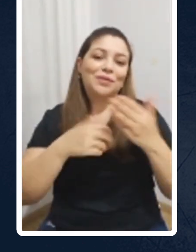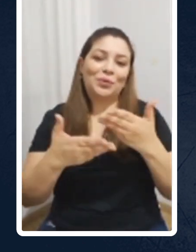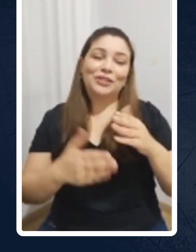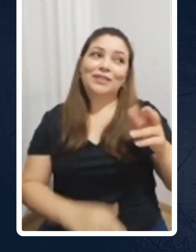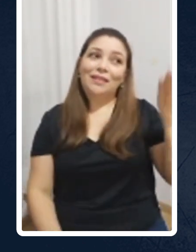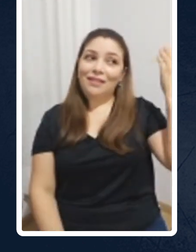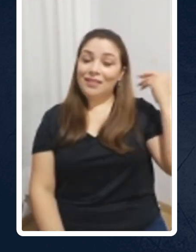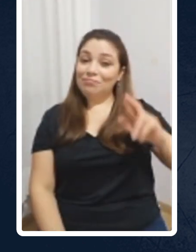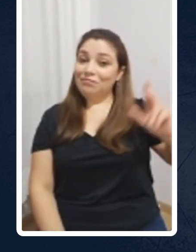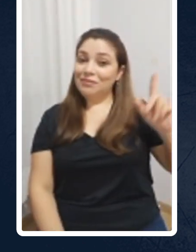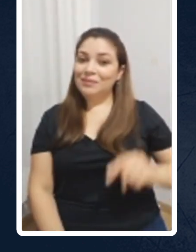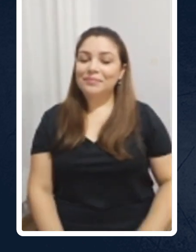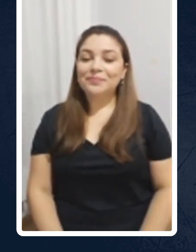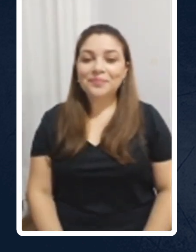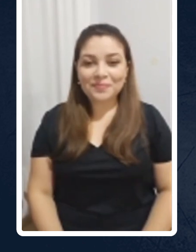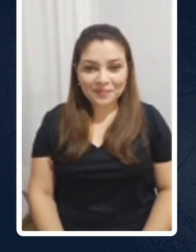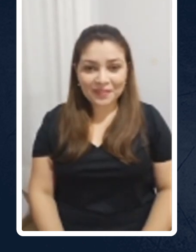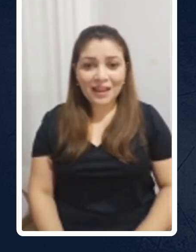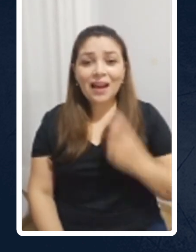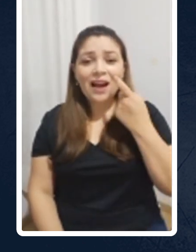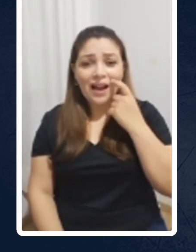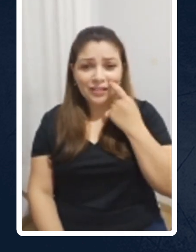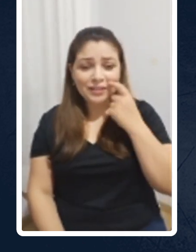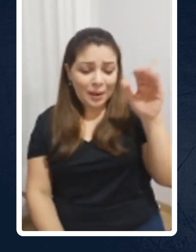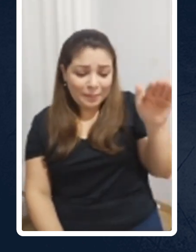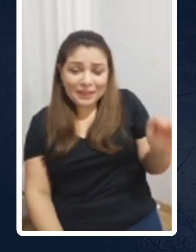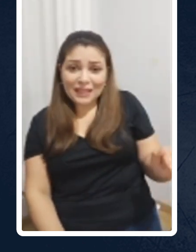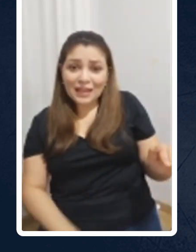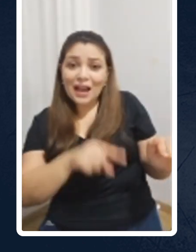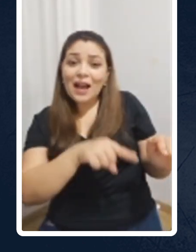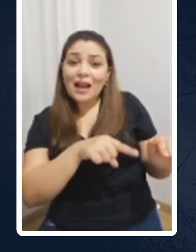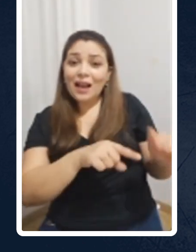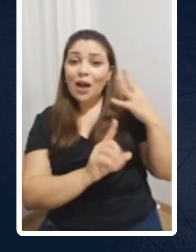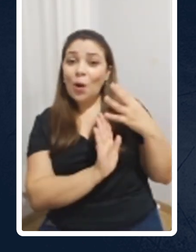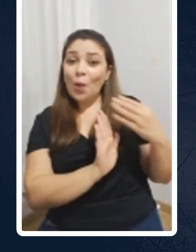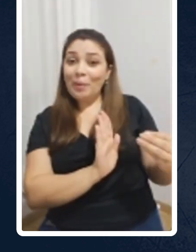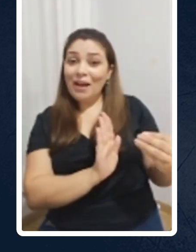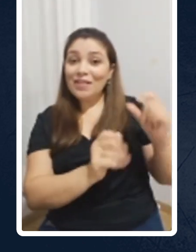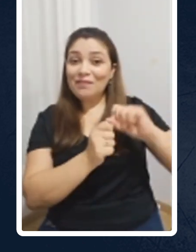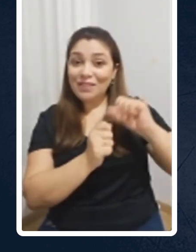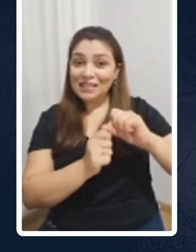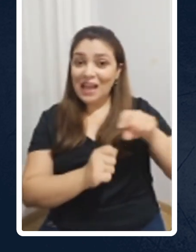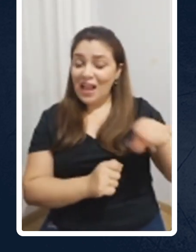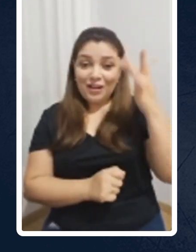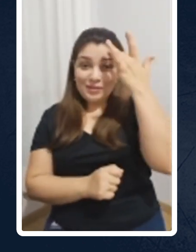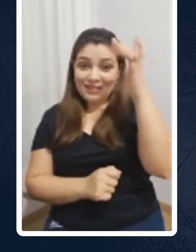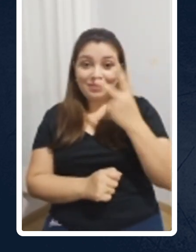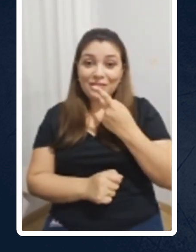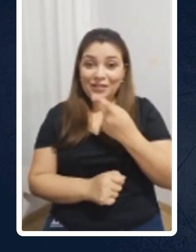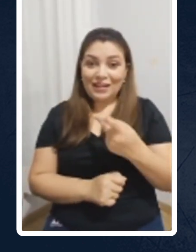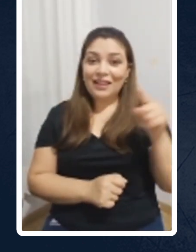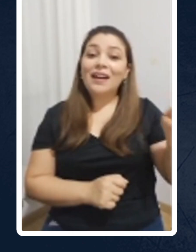que ela fazia o mesmo gesto que eu. Olha só, ela botava as mãozinhas na cintura, ela não sabia falar naquela época, agora fala para você